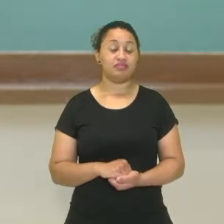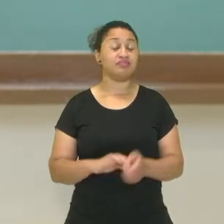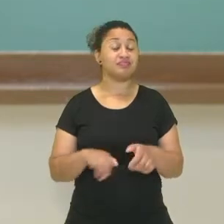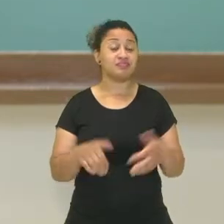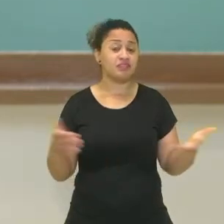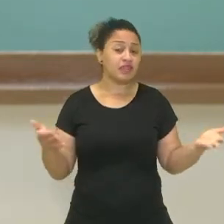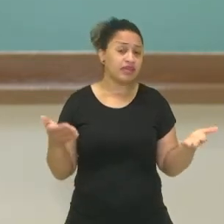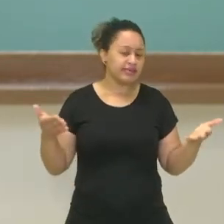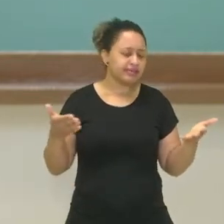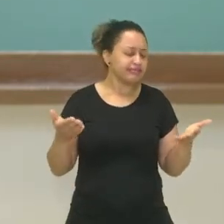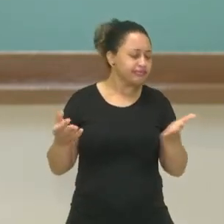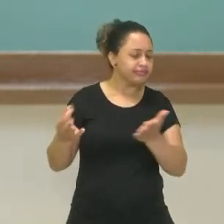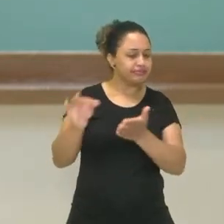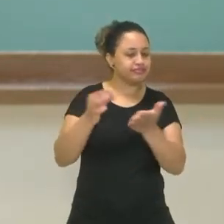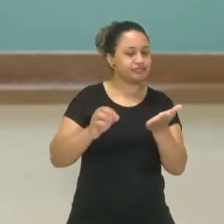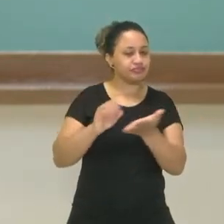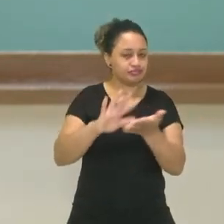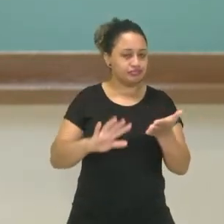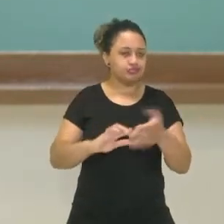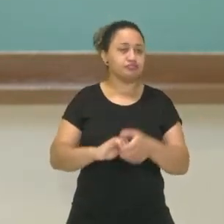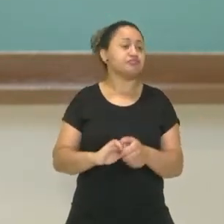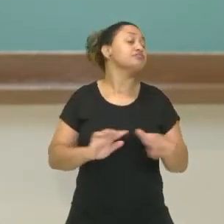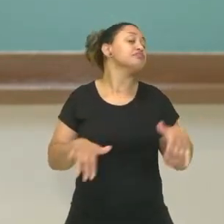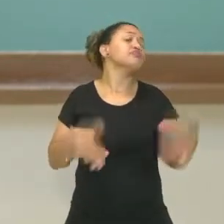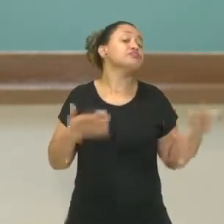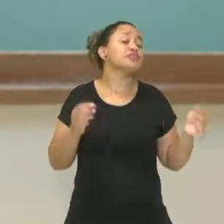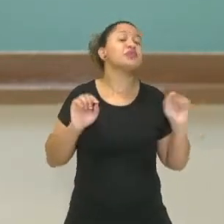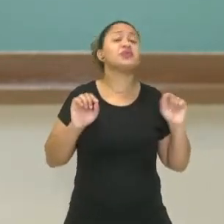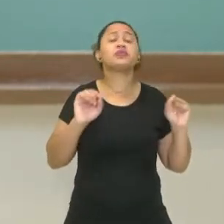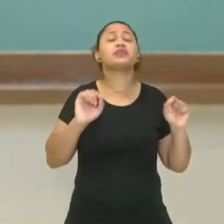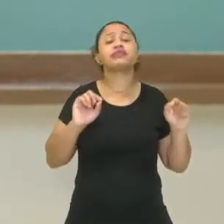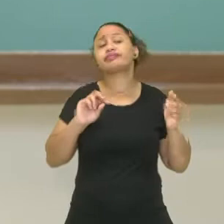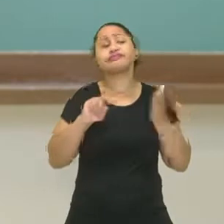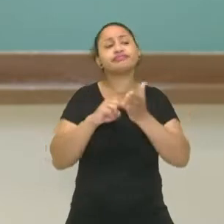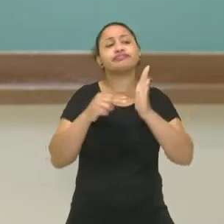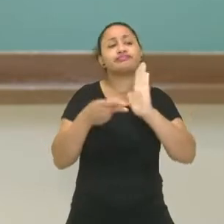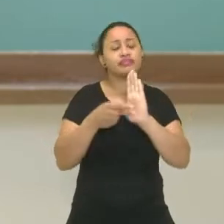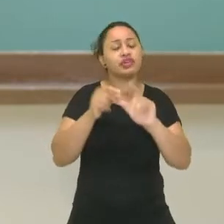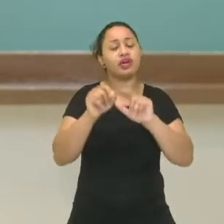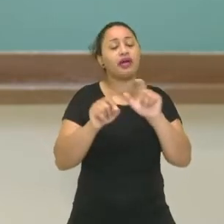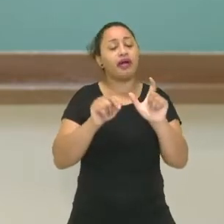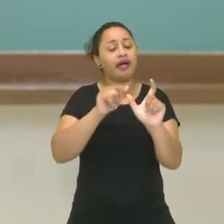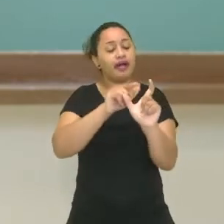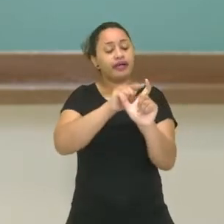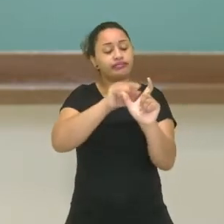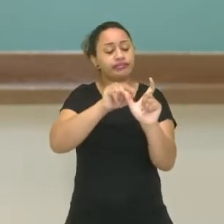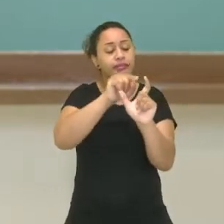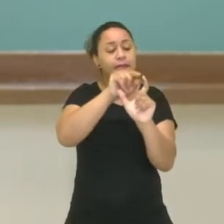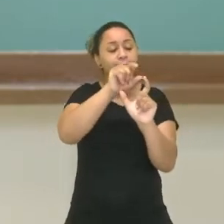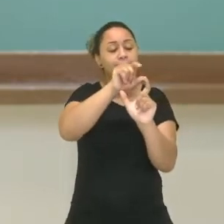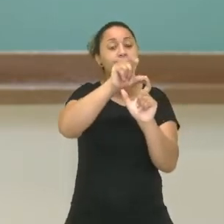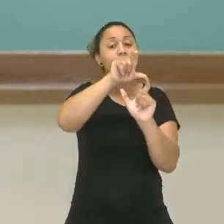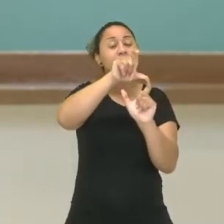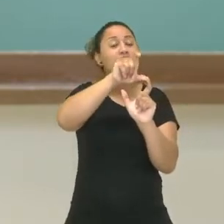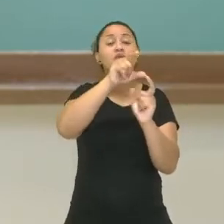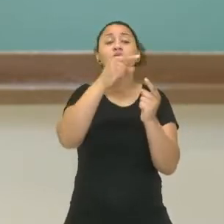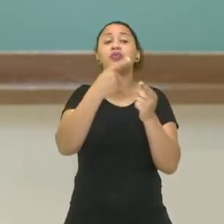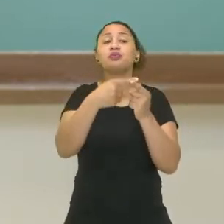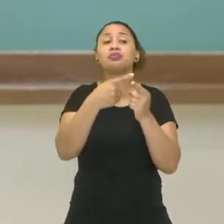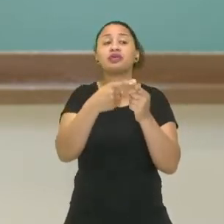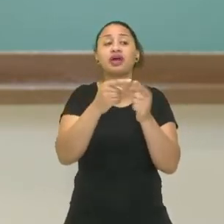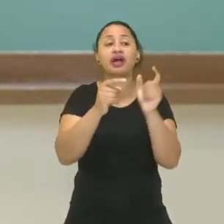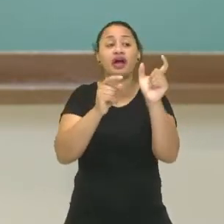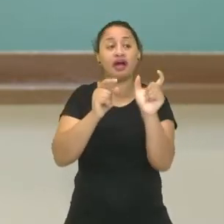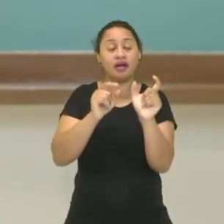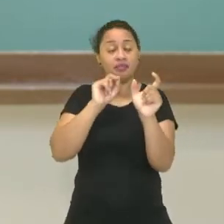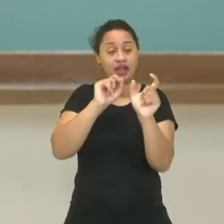Ok, gabaritar contigo. Então, veja, o efeito de sentido da inicial maiúscula é que vai acontecer da palavra,